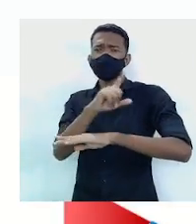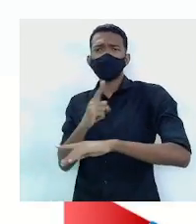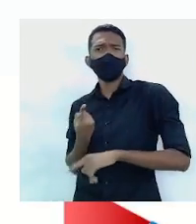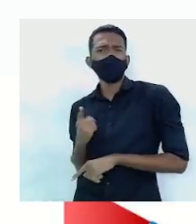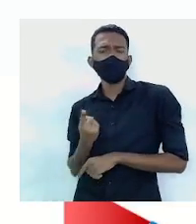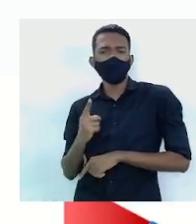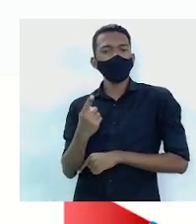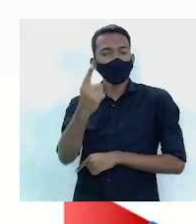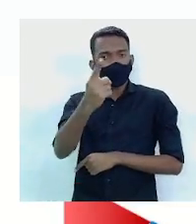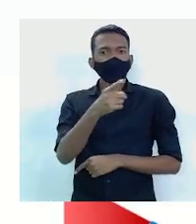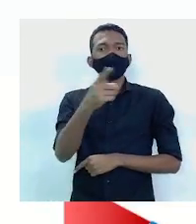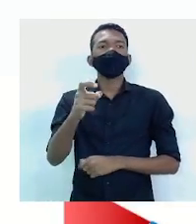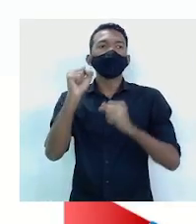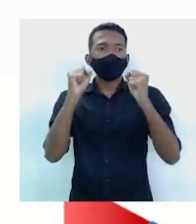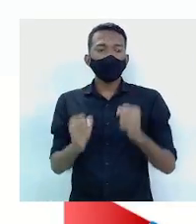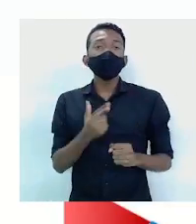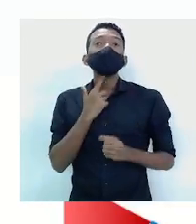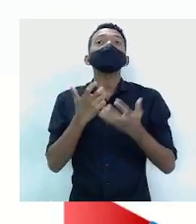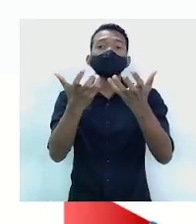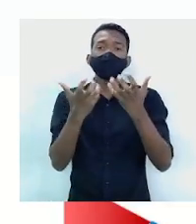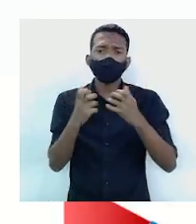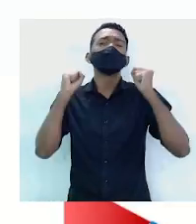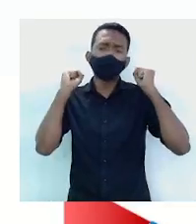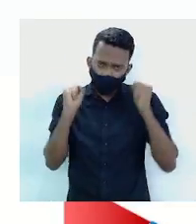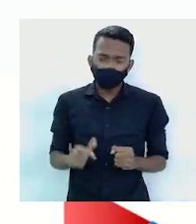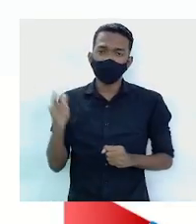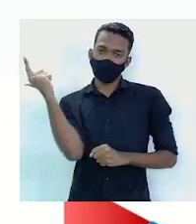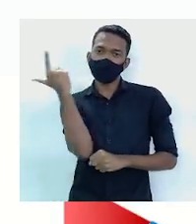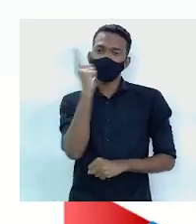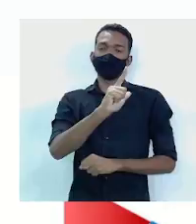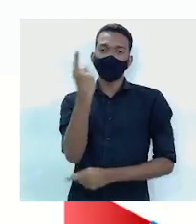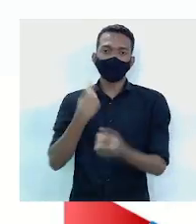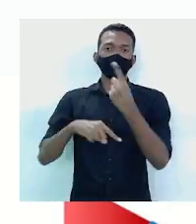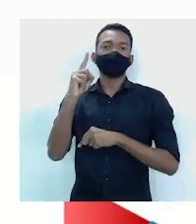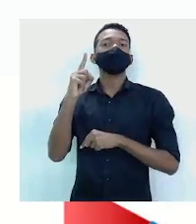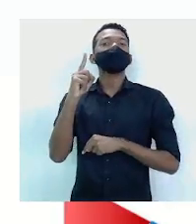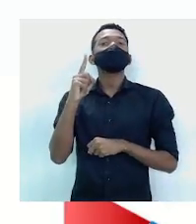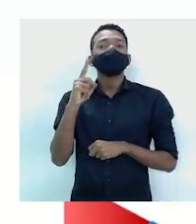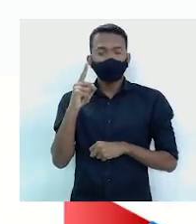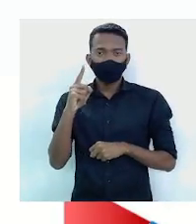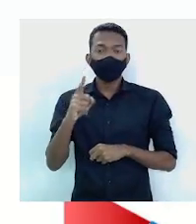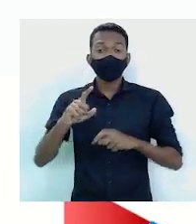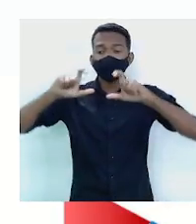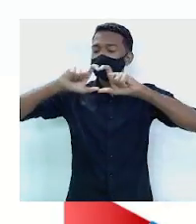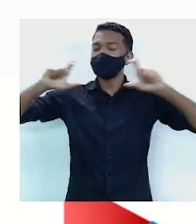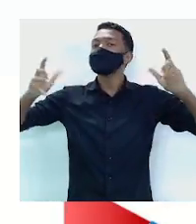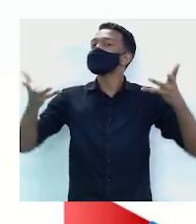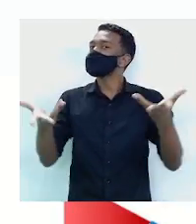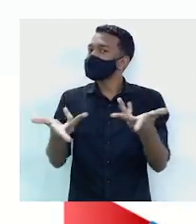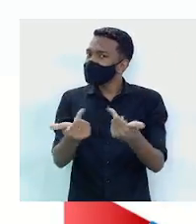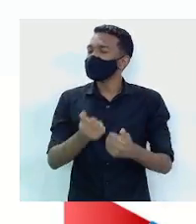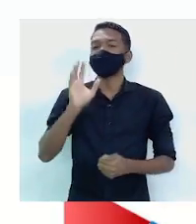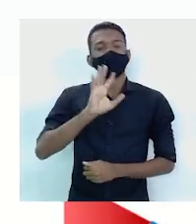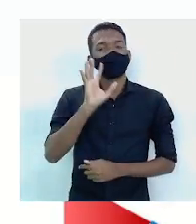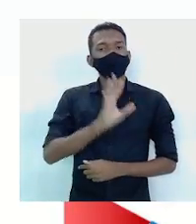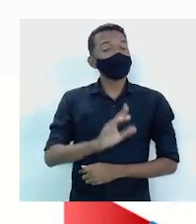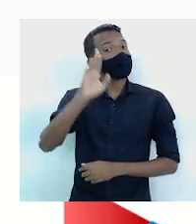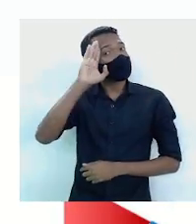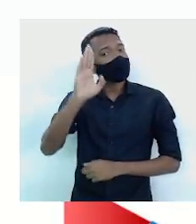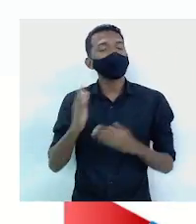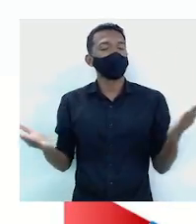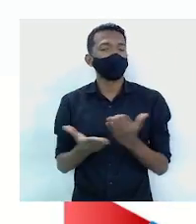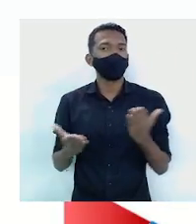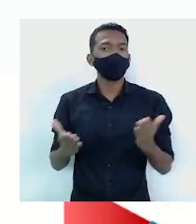quer pode ser conquistado. Gente, que frase legal, né? Que frase maravilhosa, principalmente